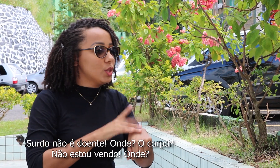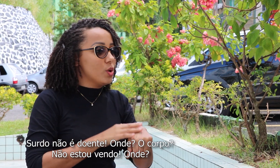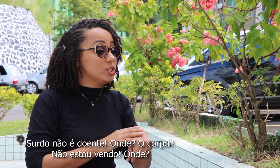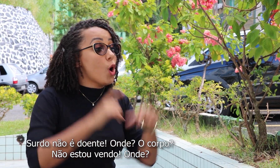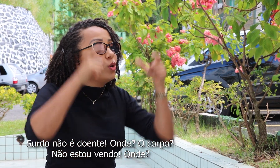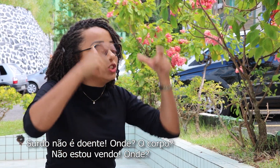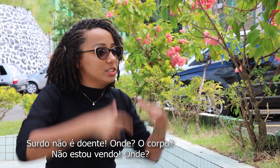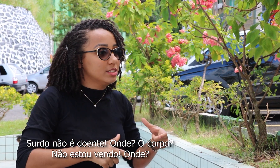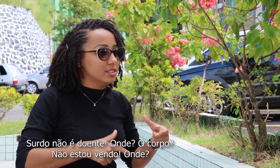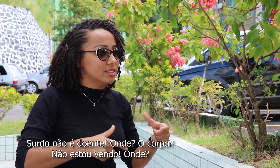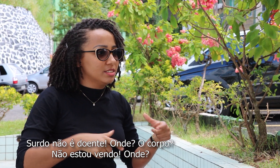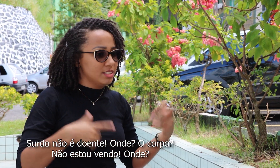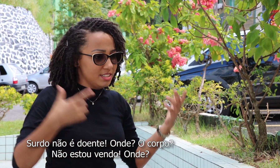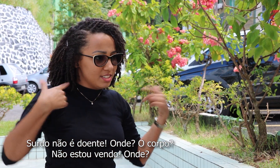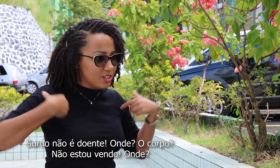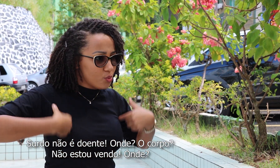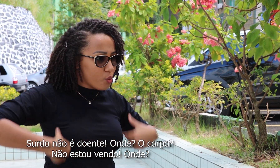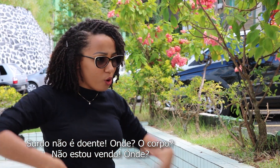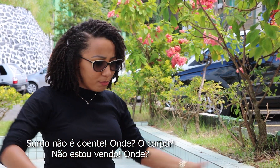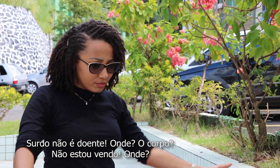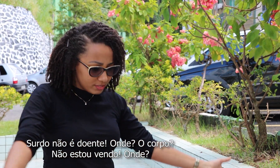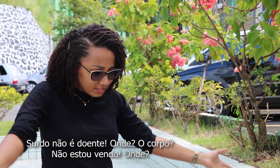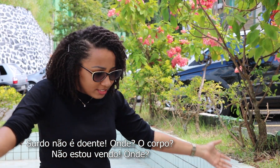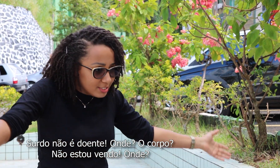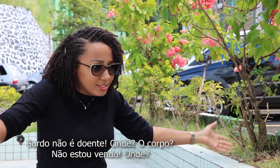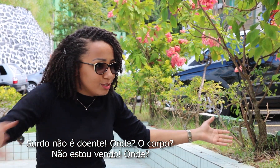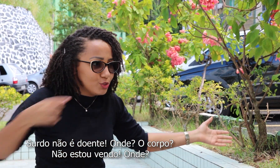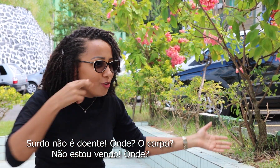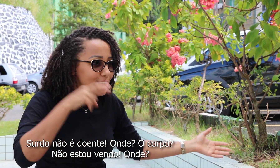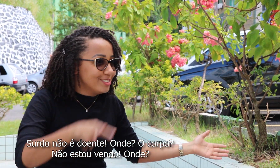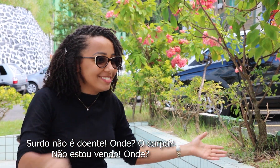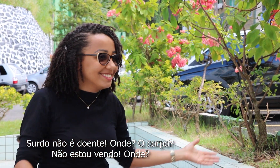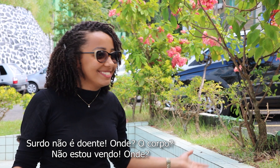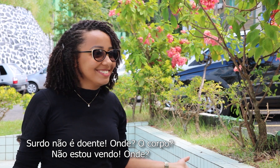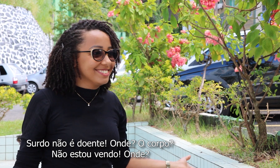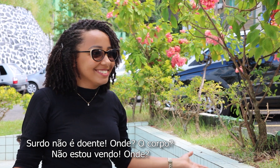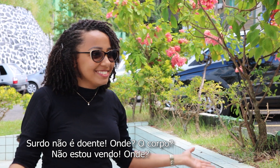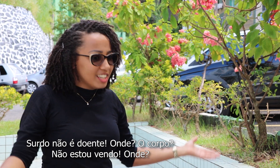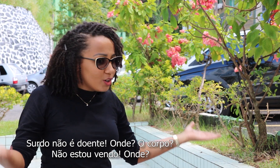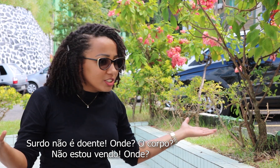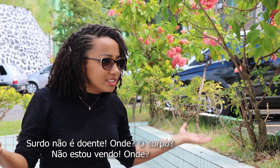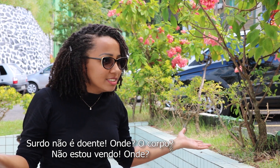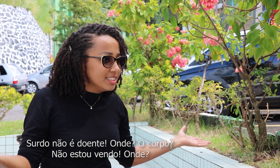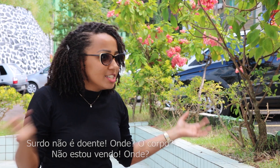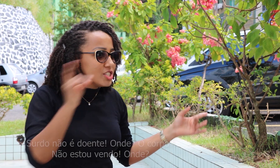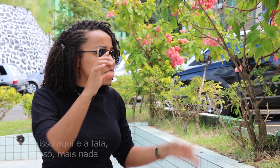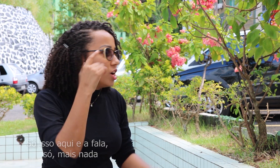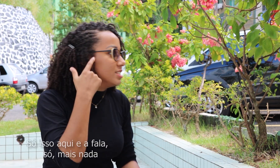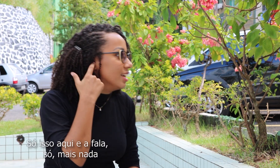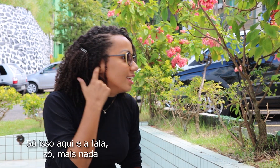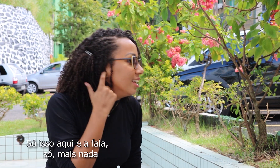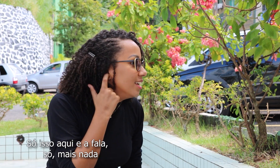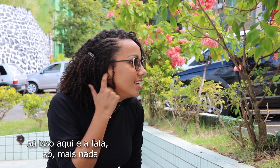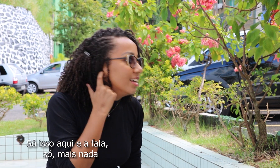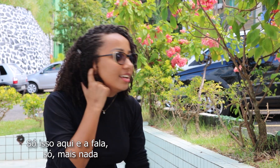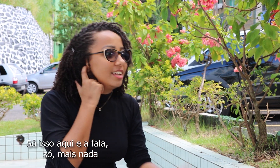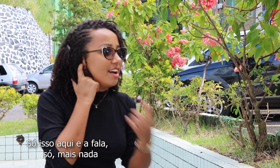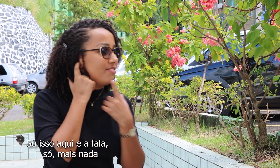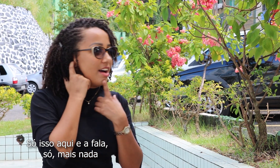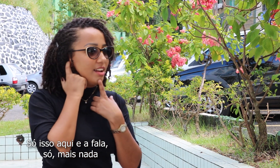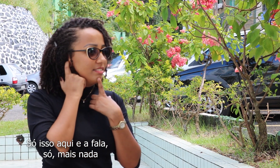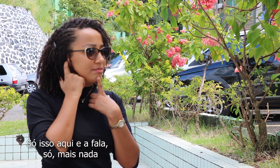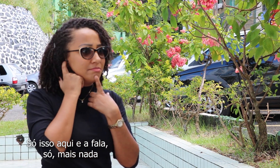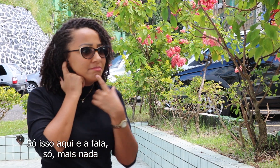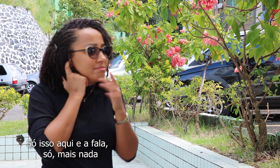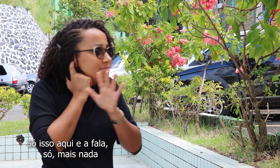Tudo não é doente. Onde? O corpo? Tô vendo. Onde? Só isso aqui. E